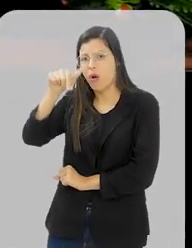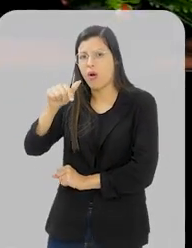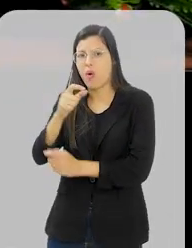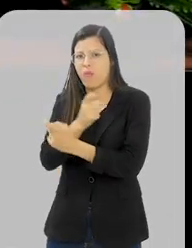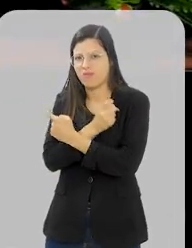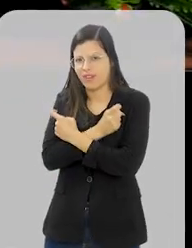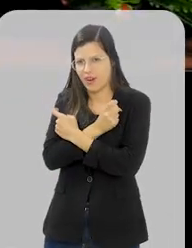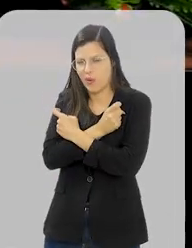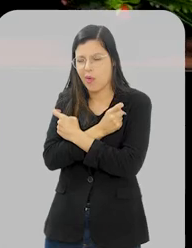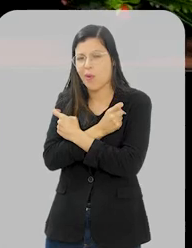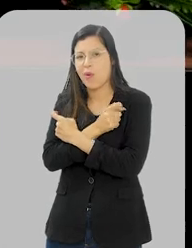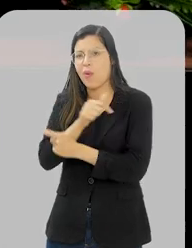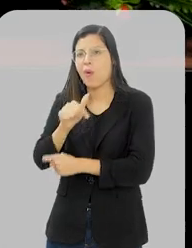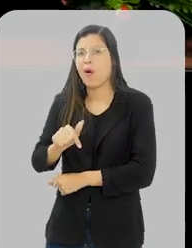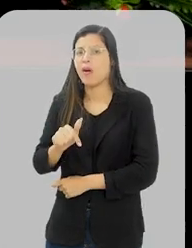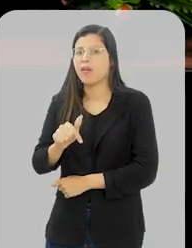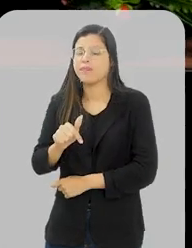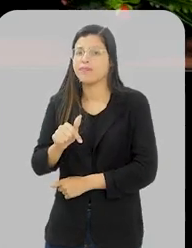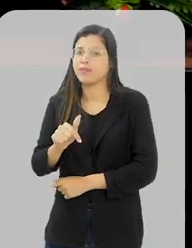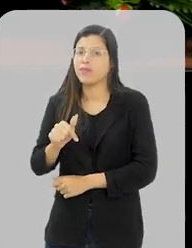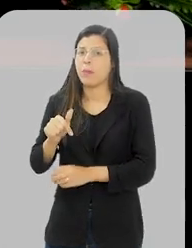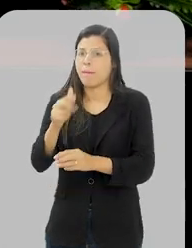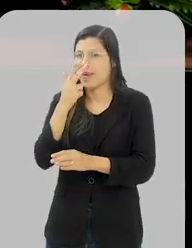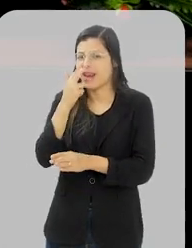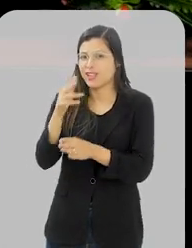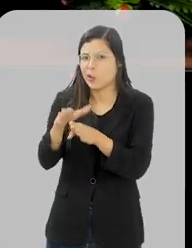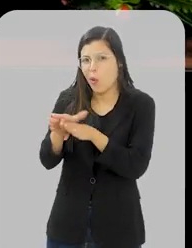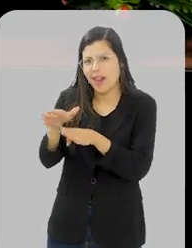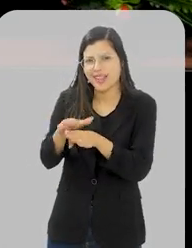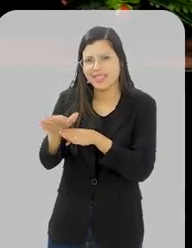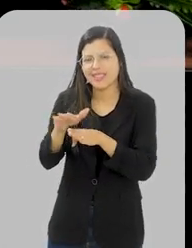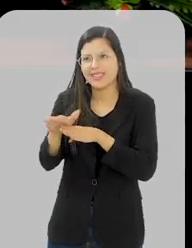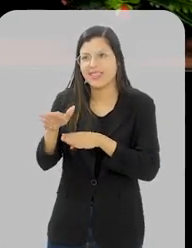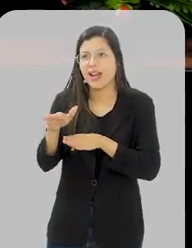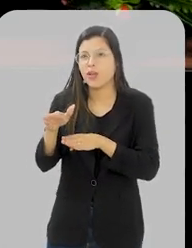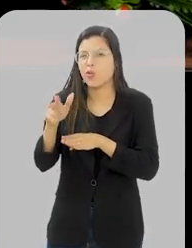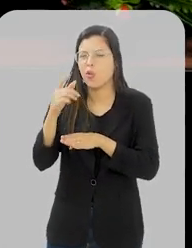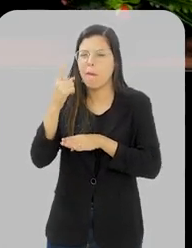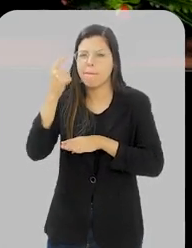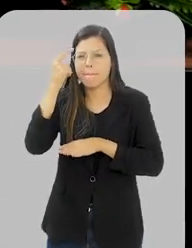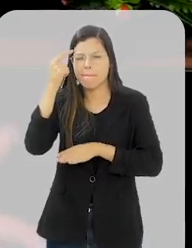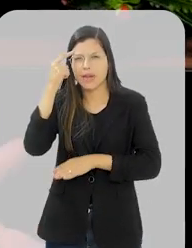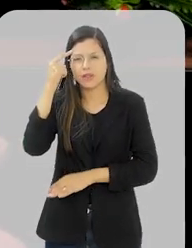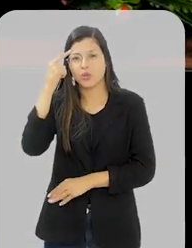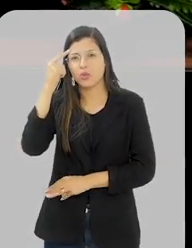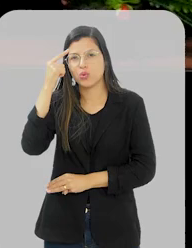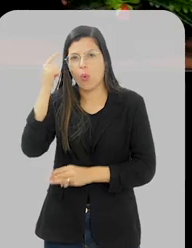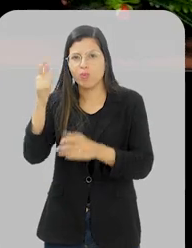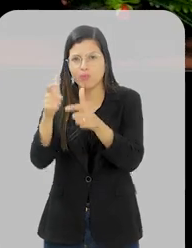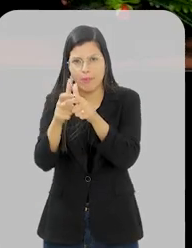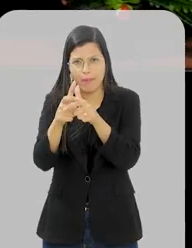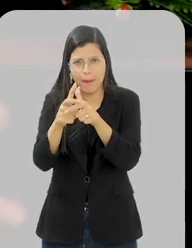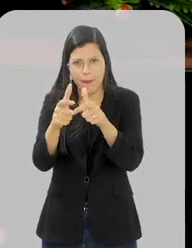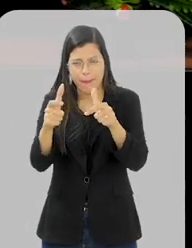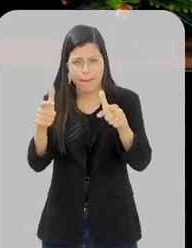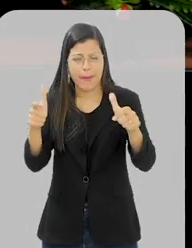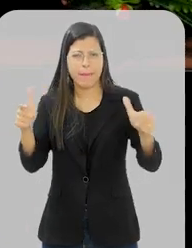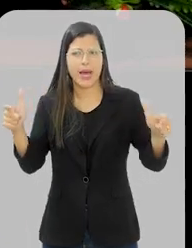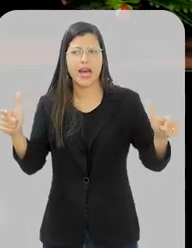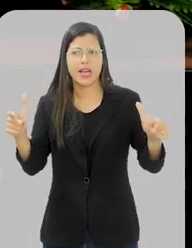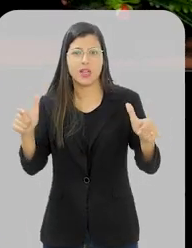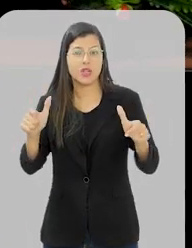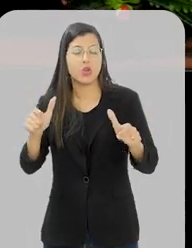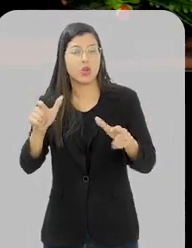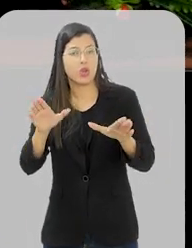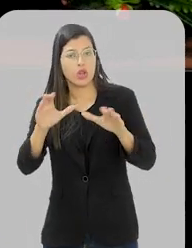orientado certamente mal orientado a meu ver por outros conselheiros achou que o crescimento que tava havendo da